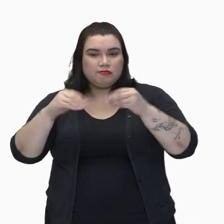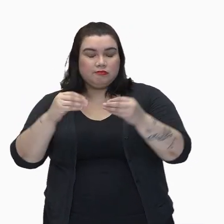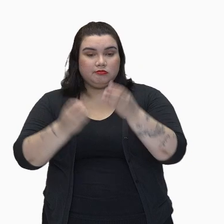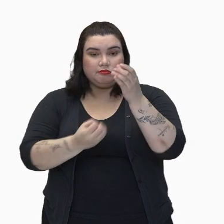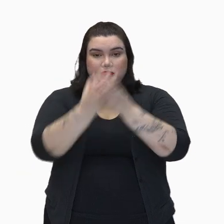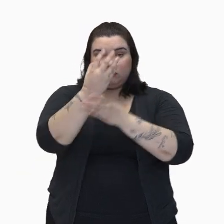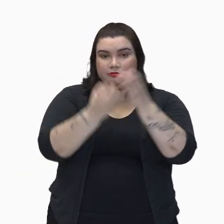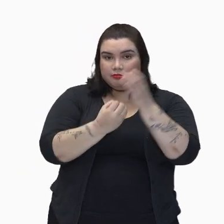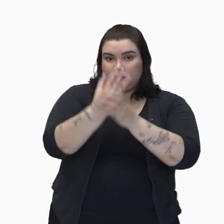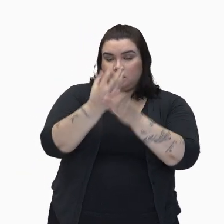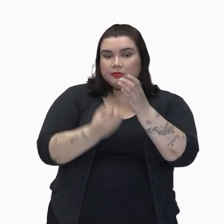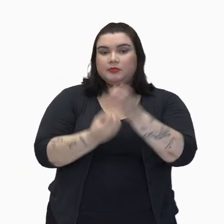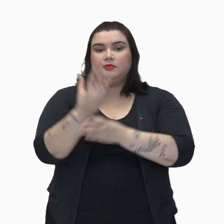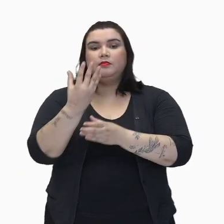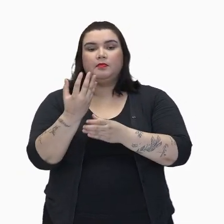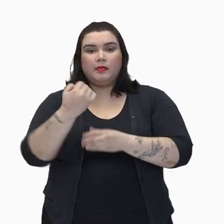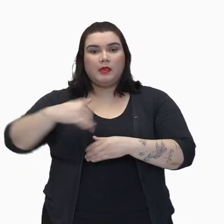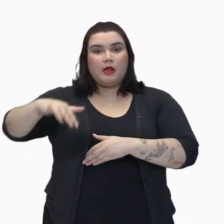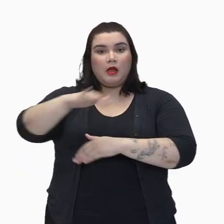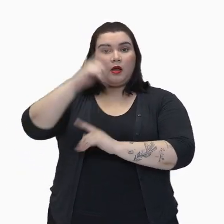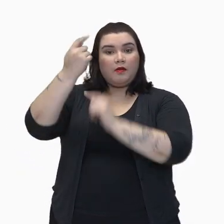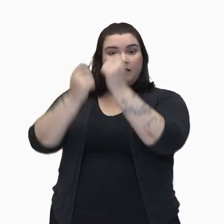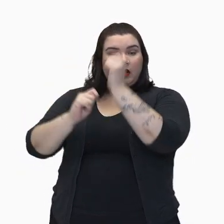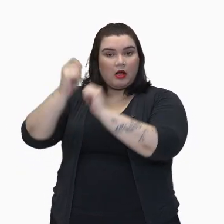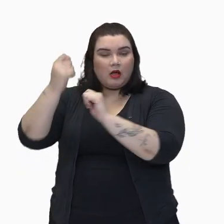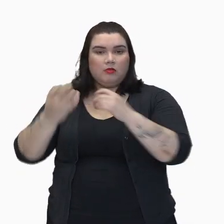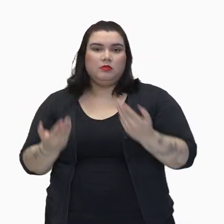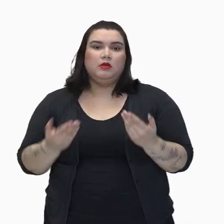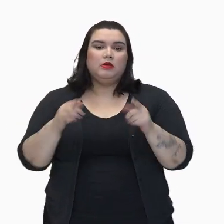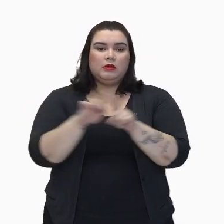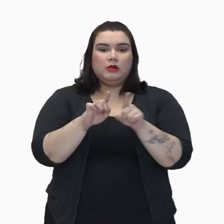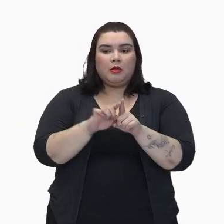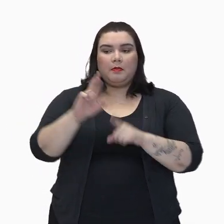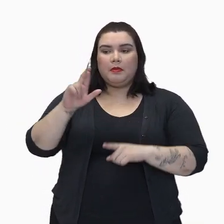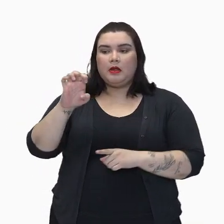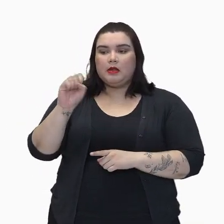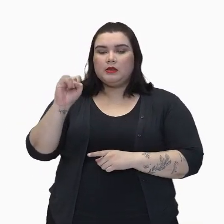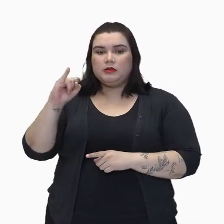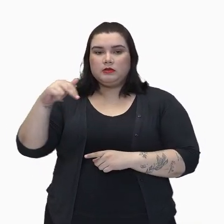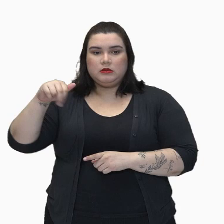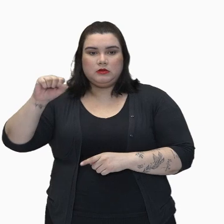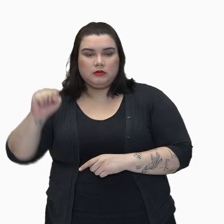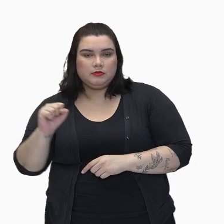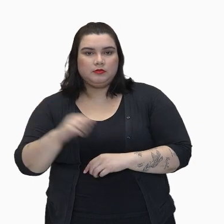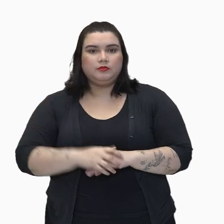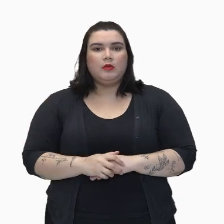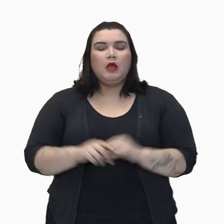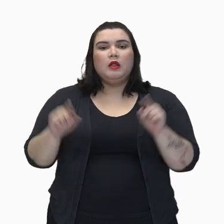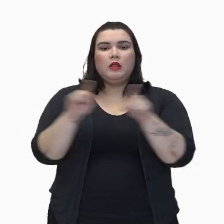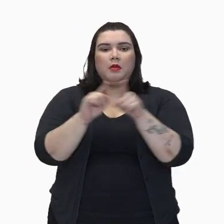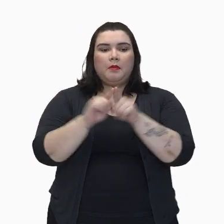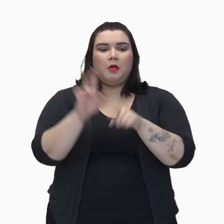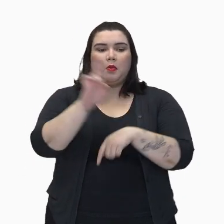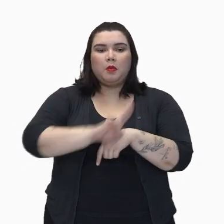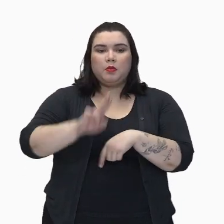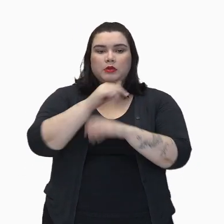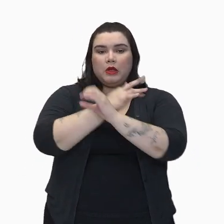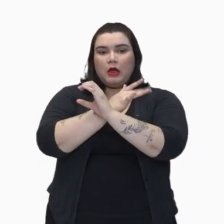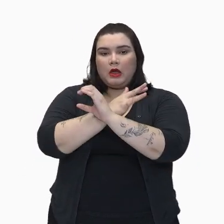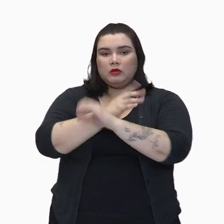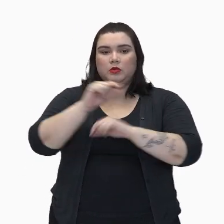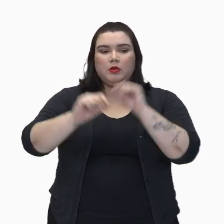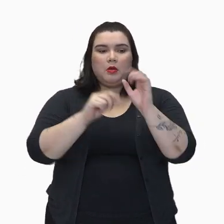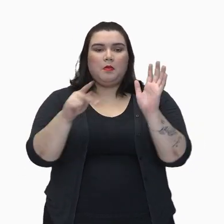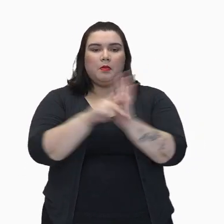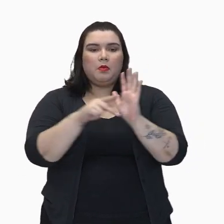produzidos nas indústrias, polímeros e nas resinas. Eles também são aplicados na